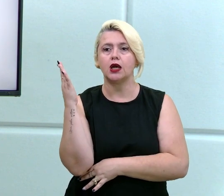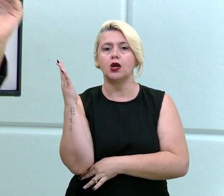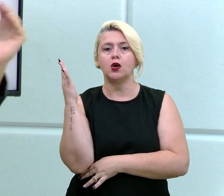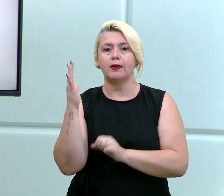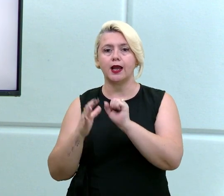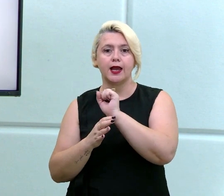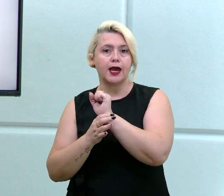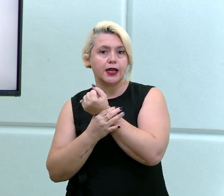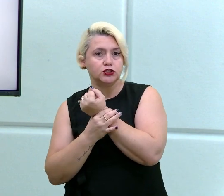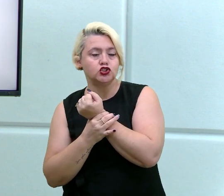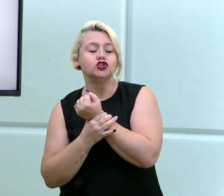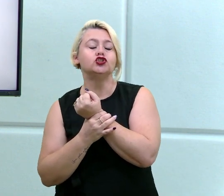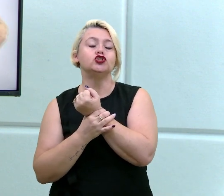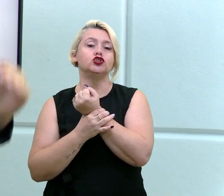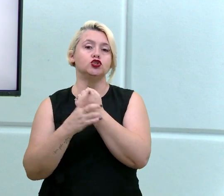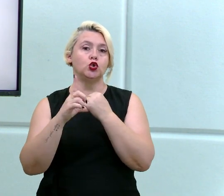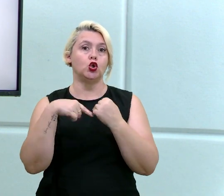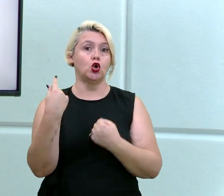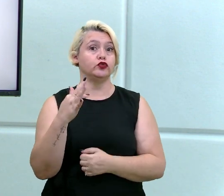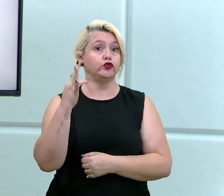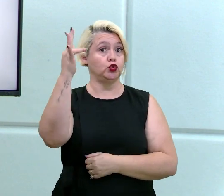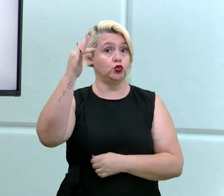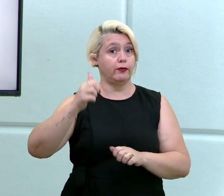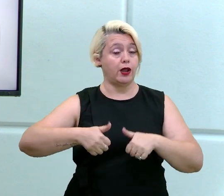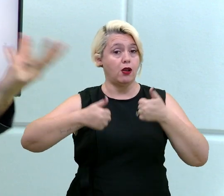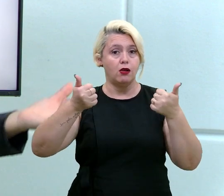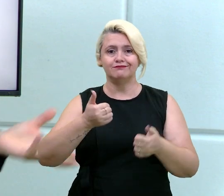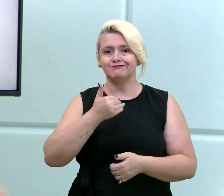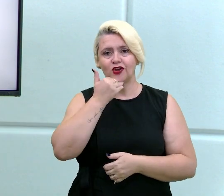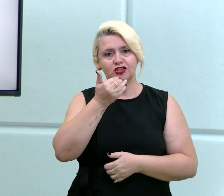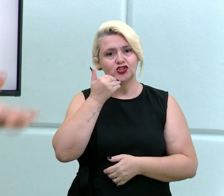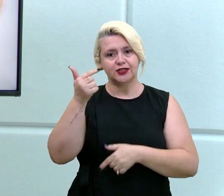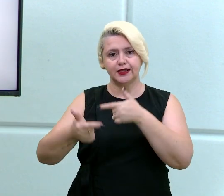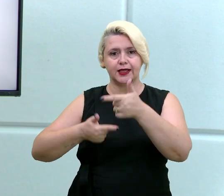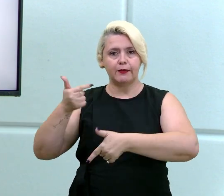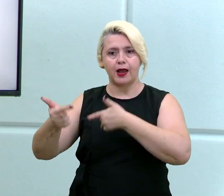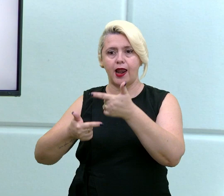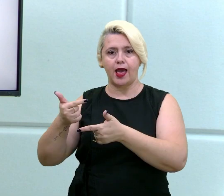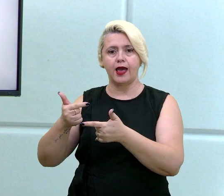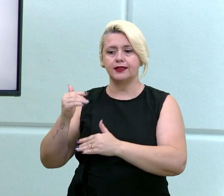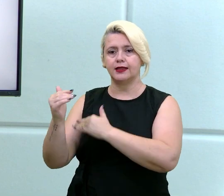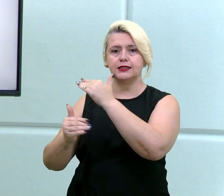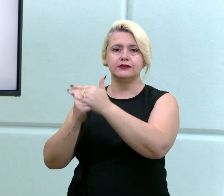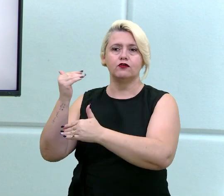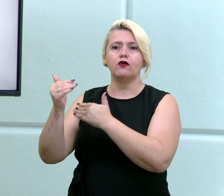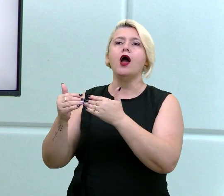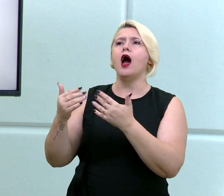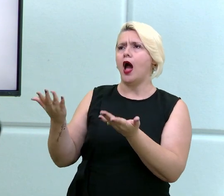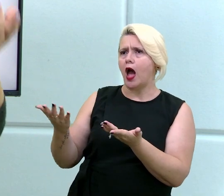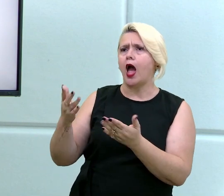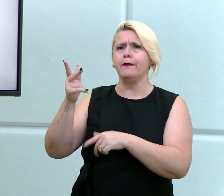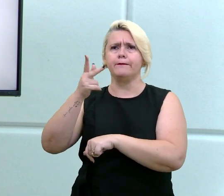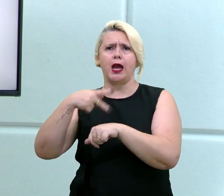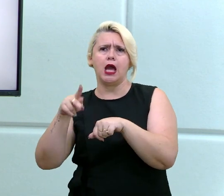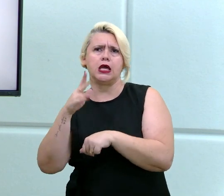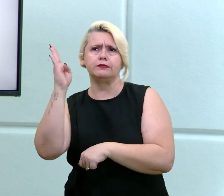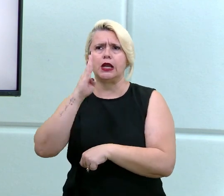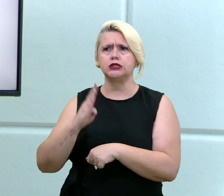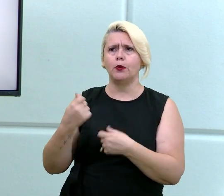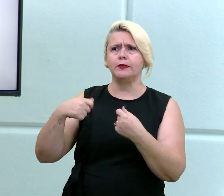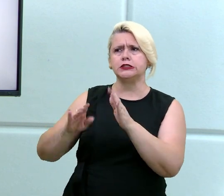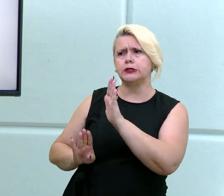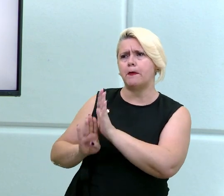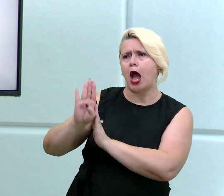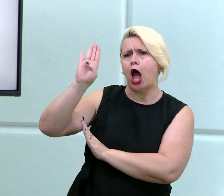para garantir, né, o nosso futuro, não adianta a gente trabalhar para o desenvolvimento. Ai, vamos crescer, nós queremos